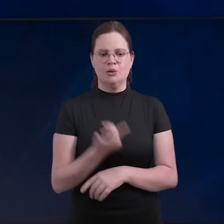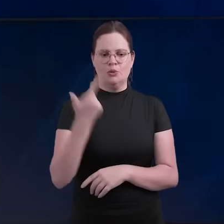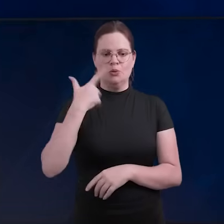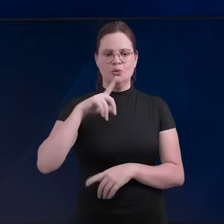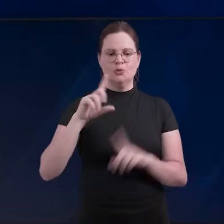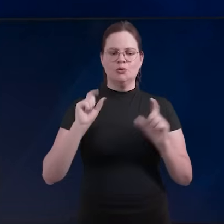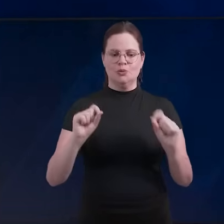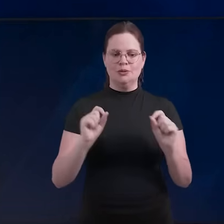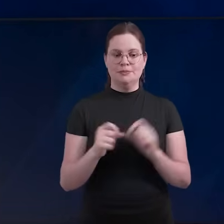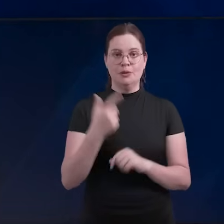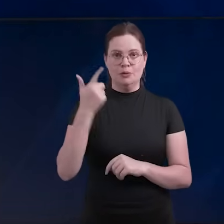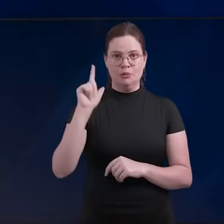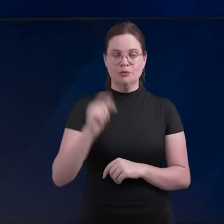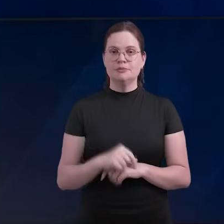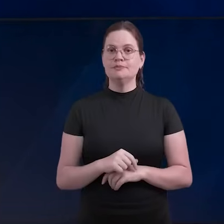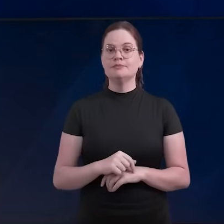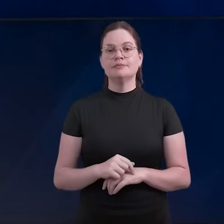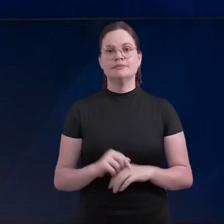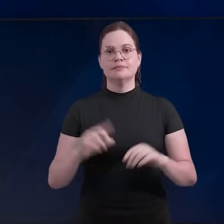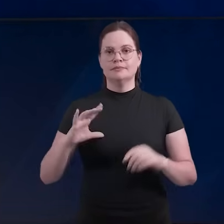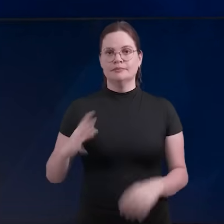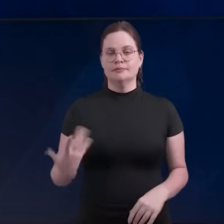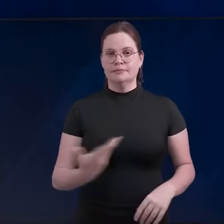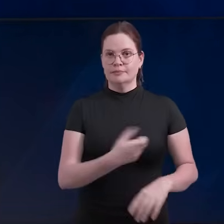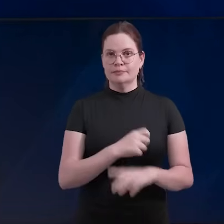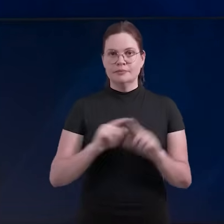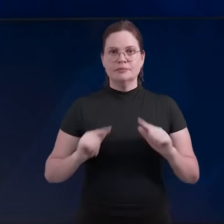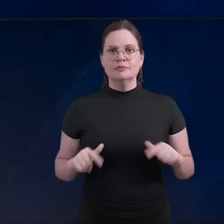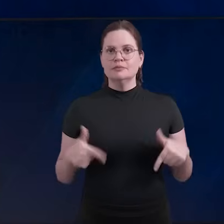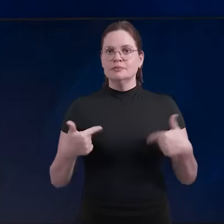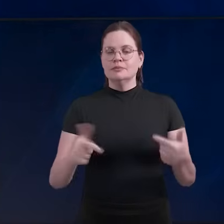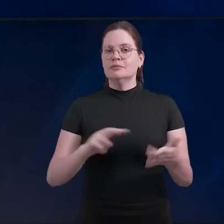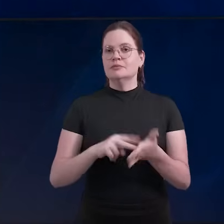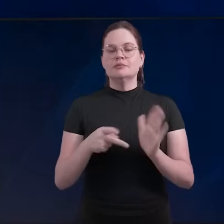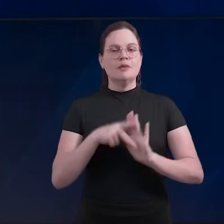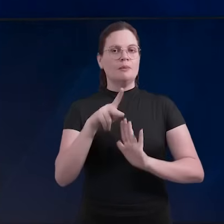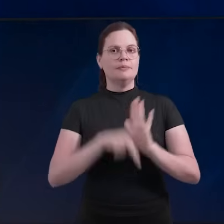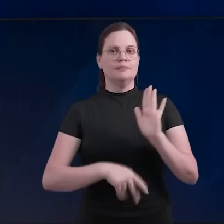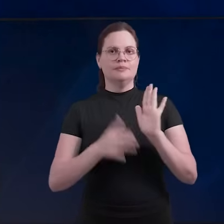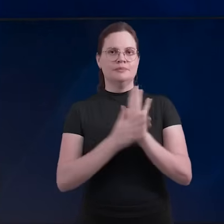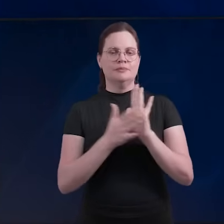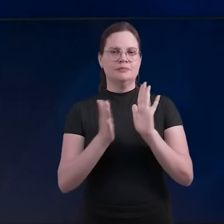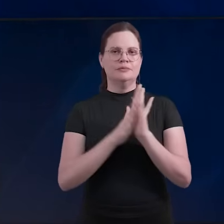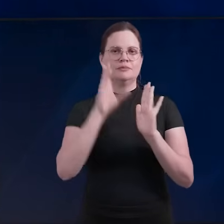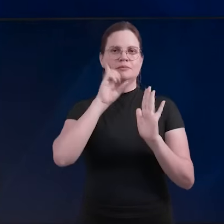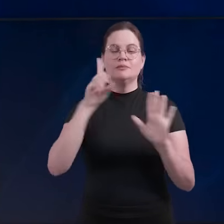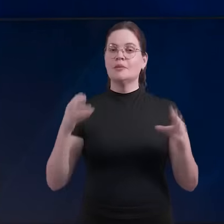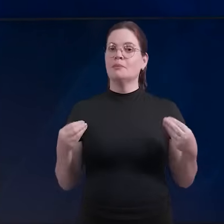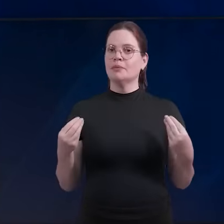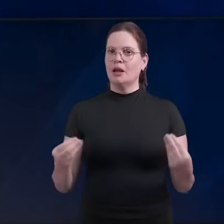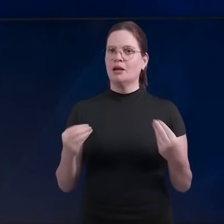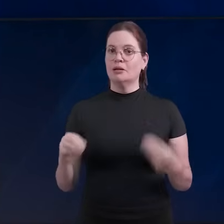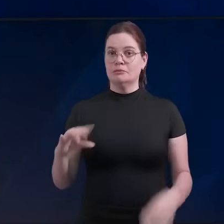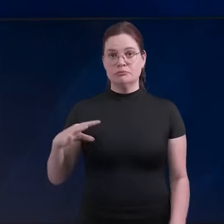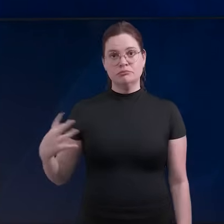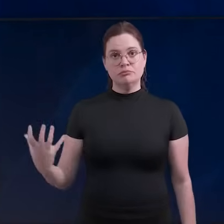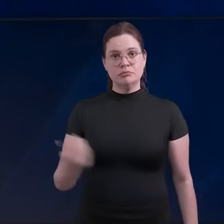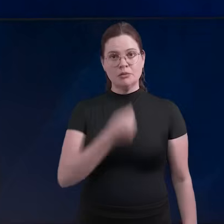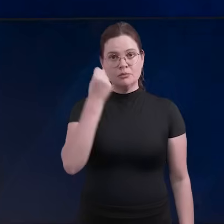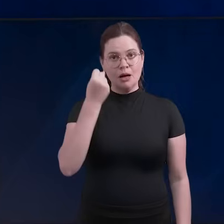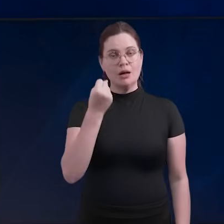aspecto, é que a salvação como ato, ela é um projeto de Deus, sabe para quê? Para resgate do